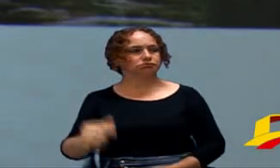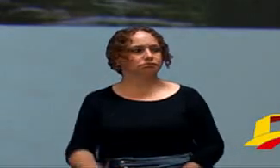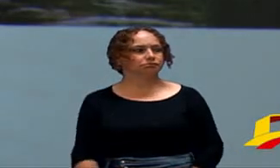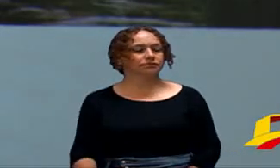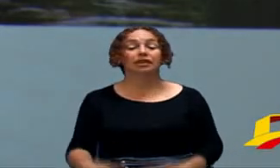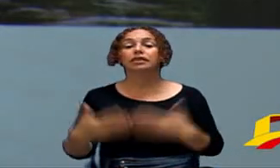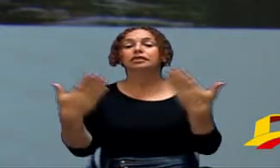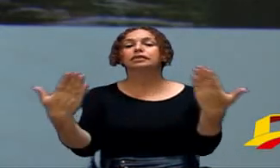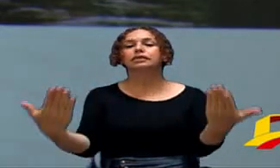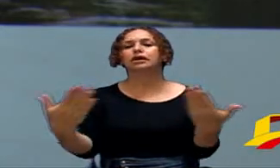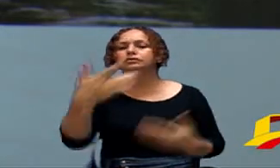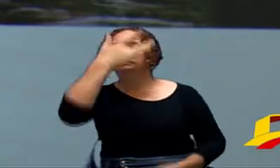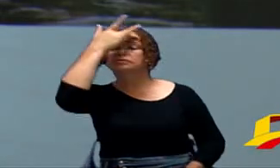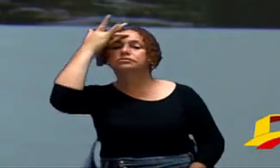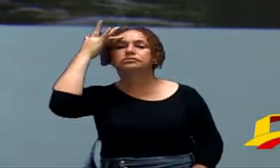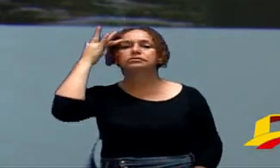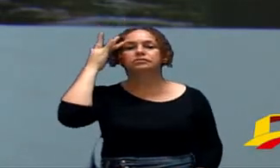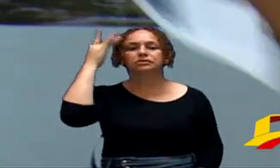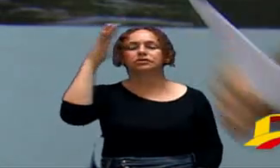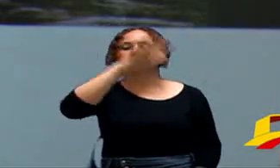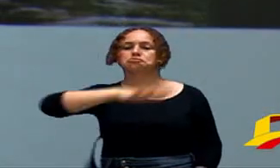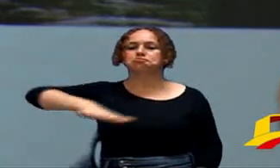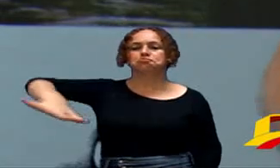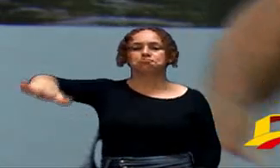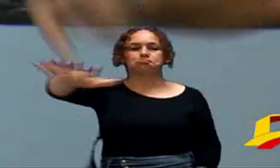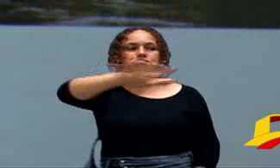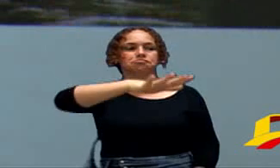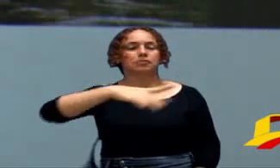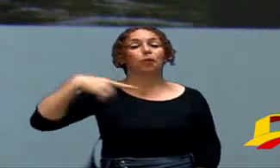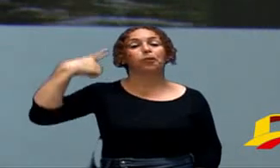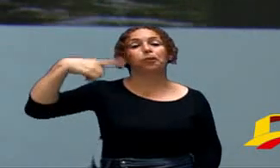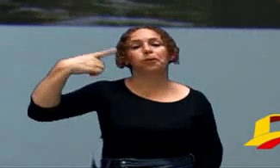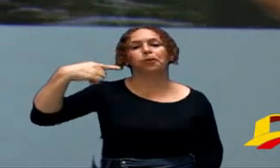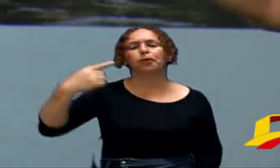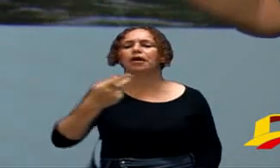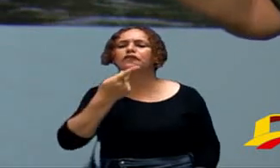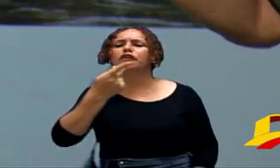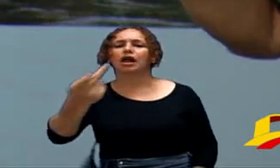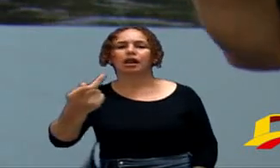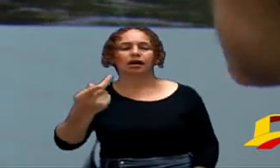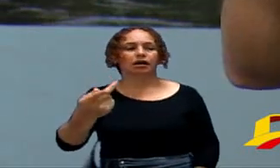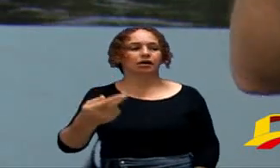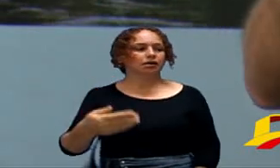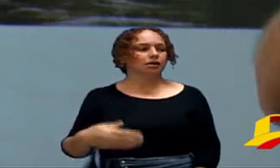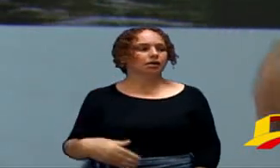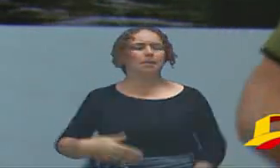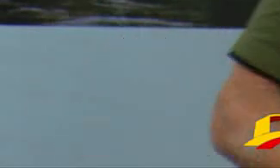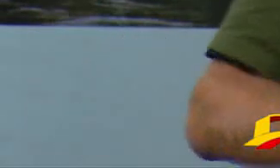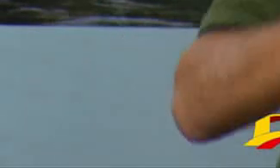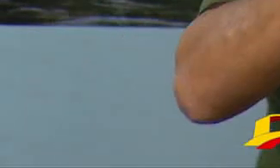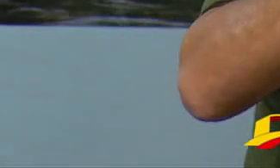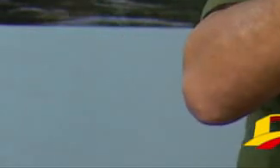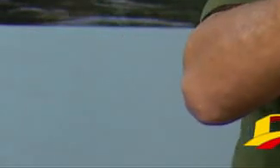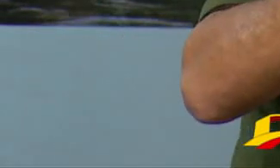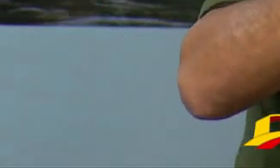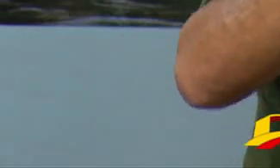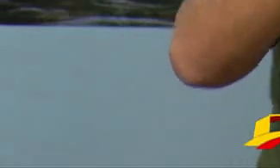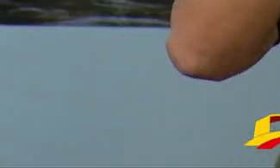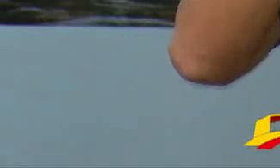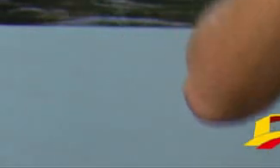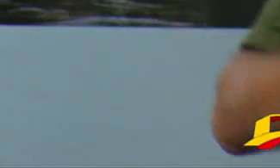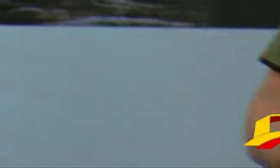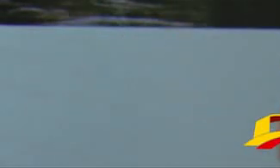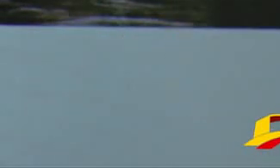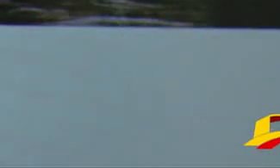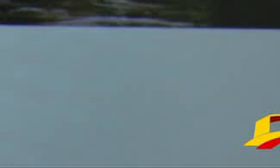as pessoas... A advogada vem aqui e fala em provas, e não são provas, são opiniões. E